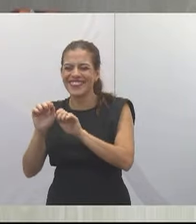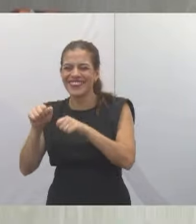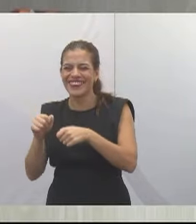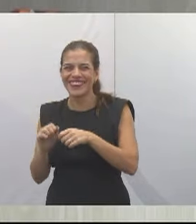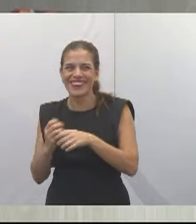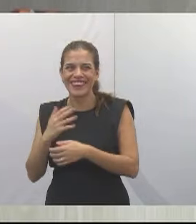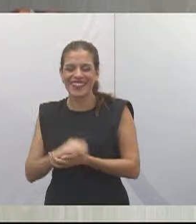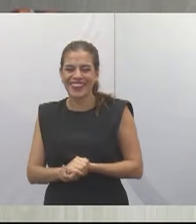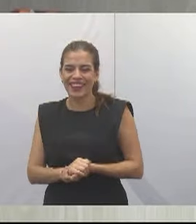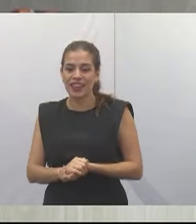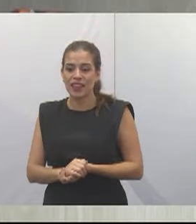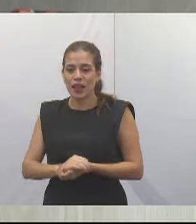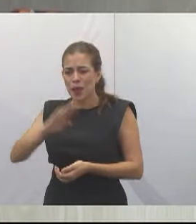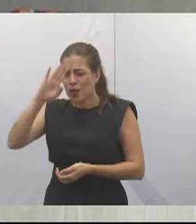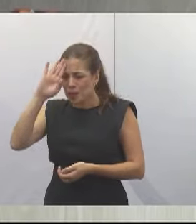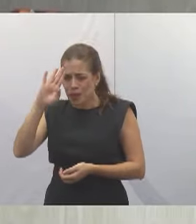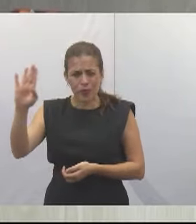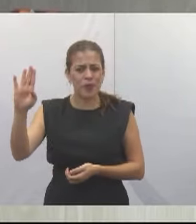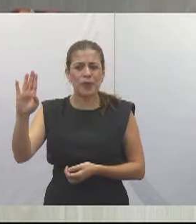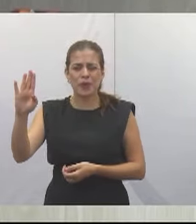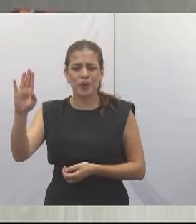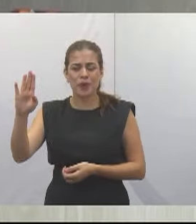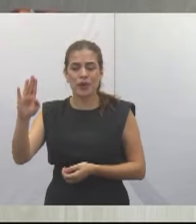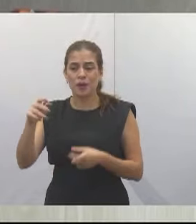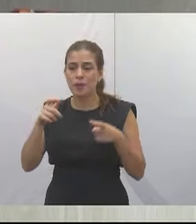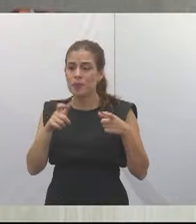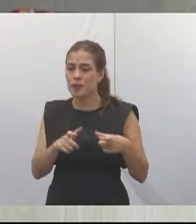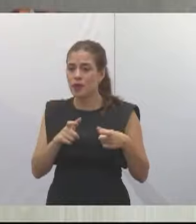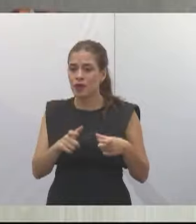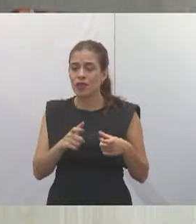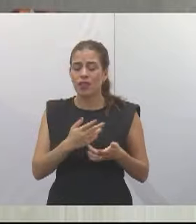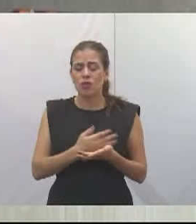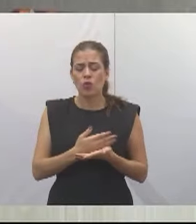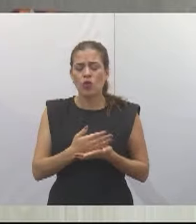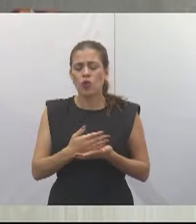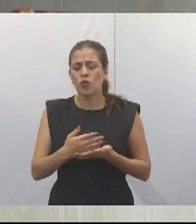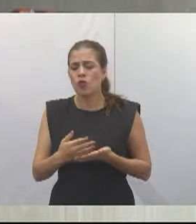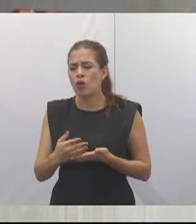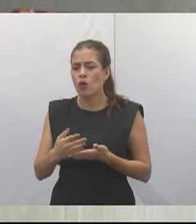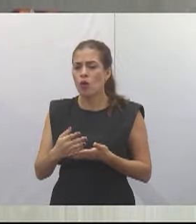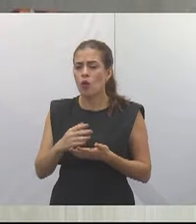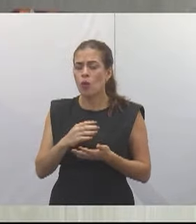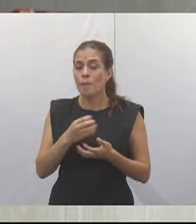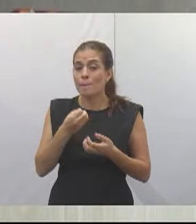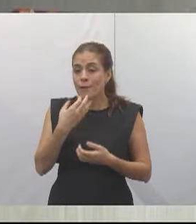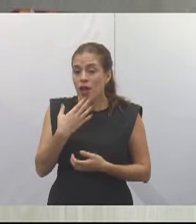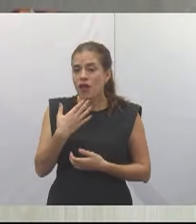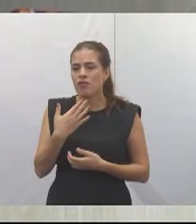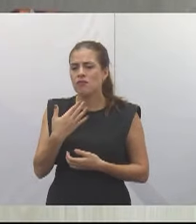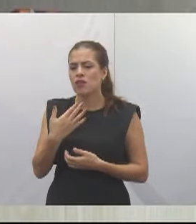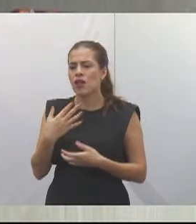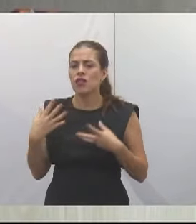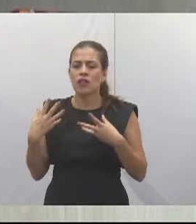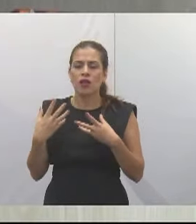é primordial para colocar essa unidade para funcionar de uma maneira adequada, como todo mundo